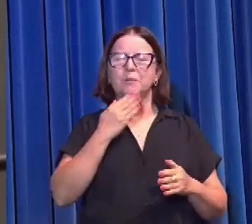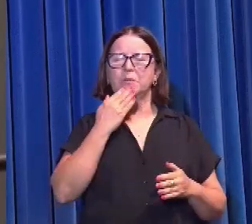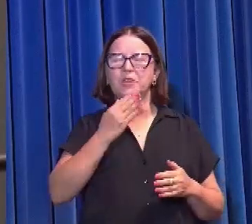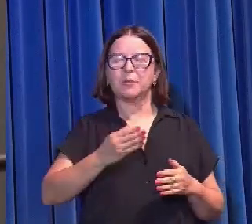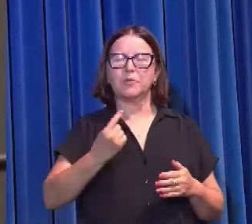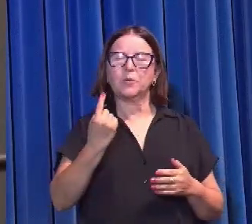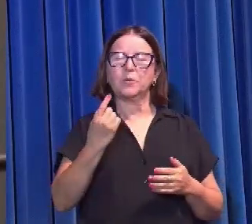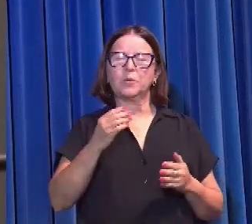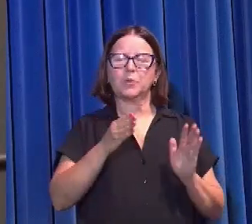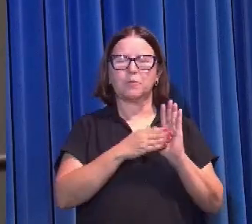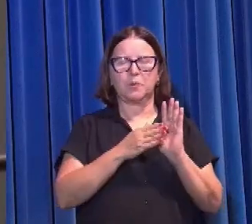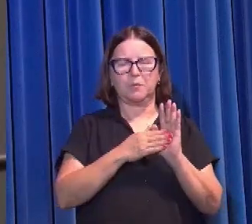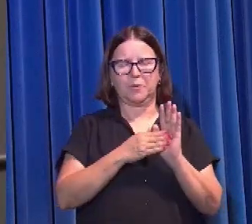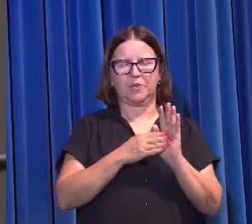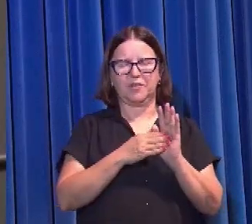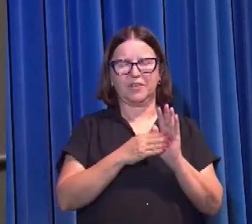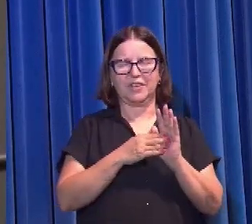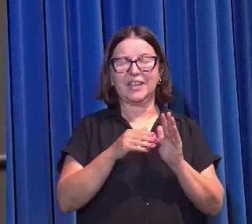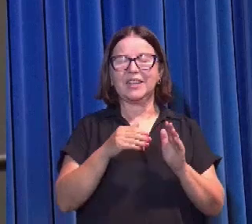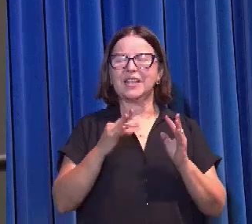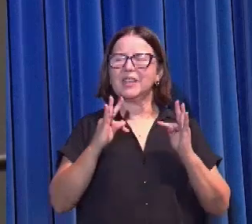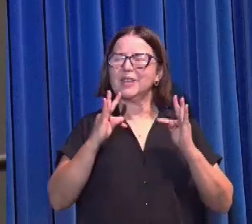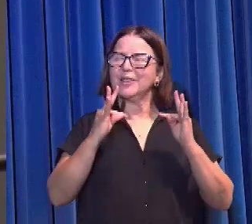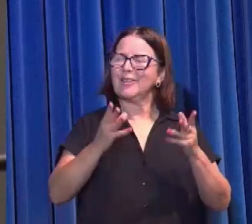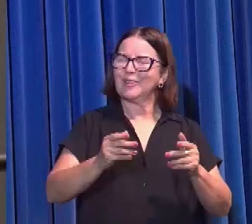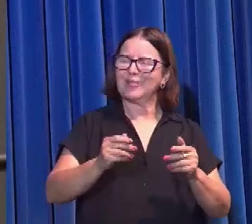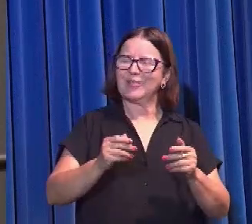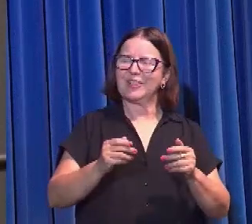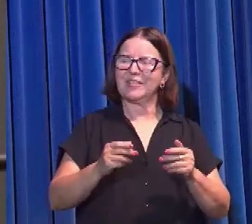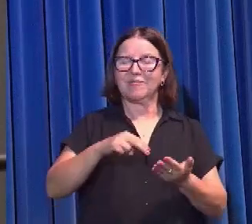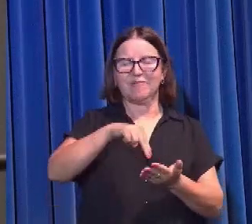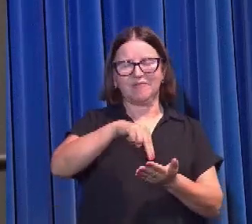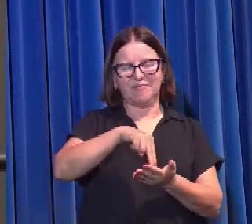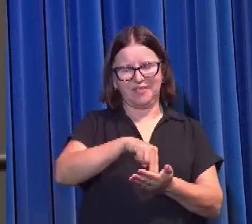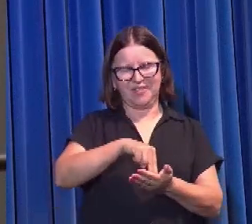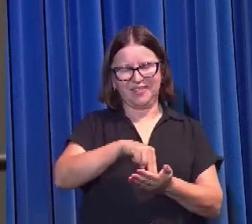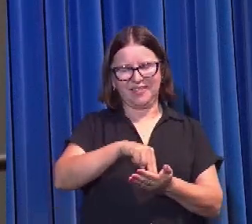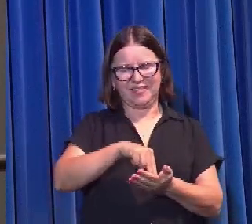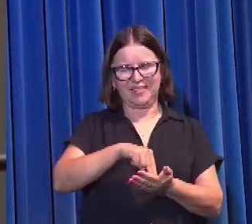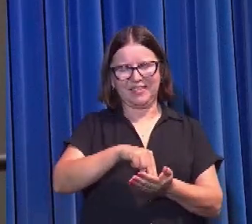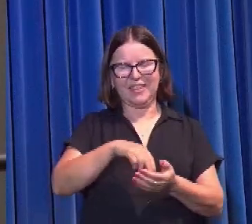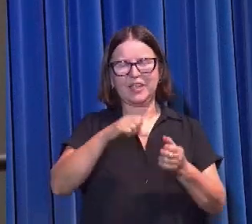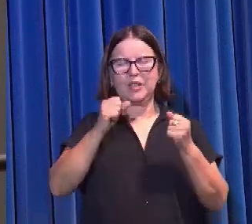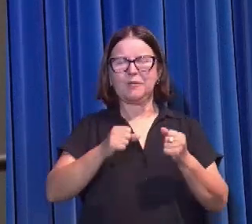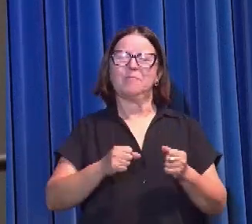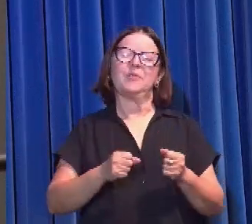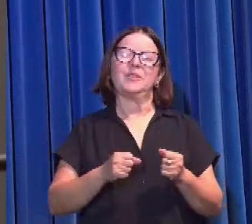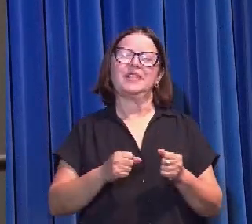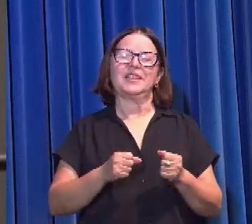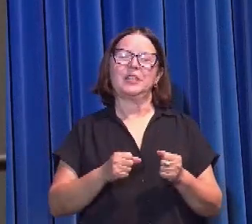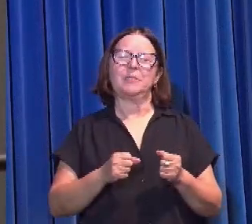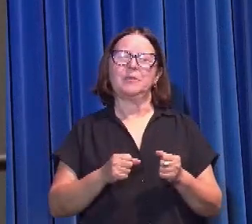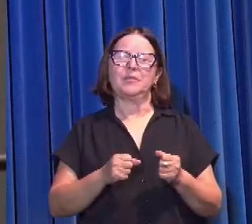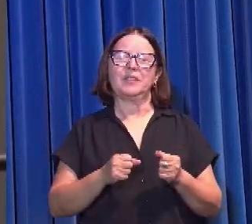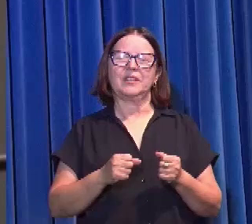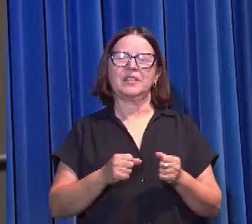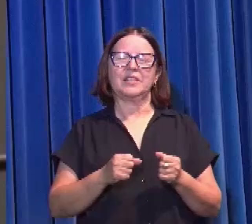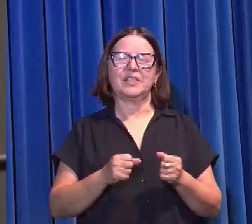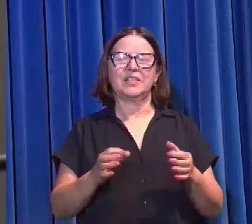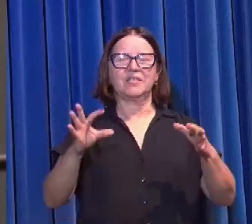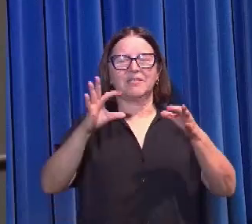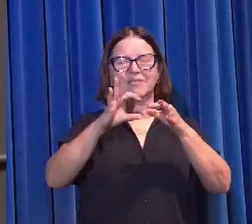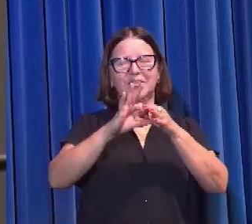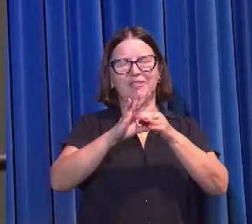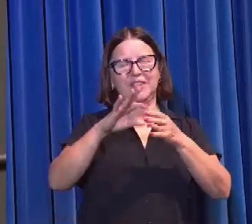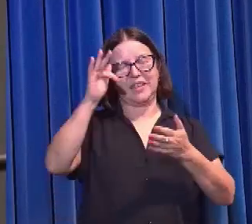único propósito, que todos nós sejamos edificados e possamos chegar à unidade da fé, à